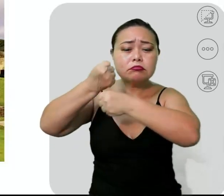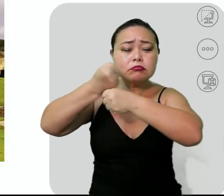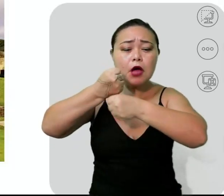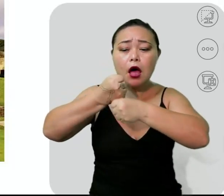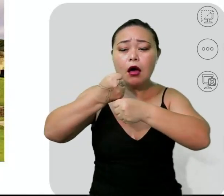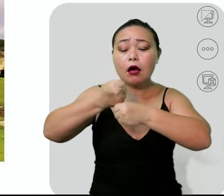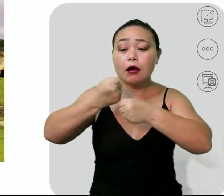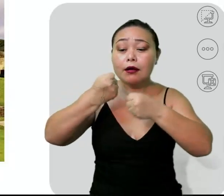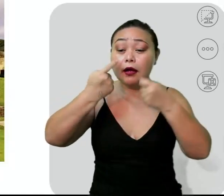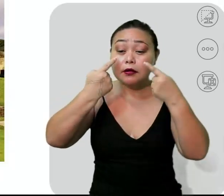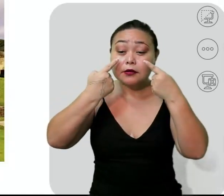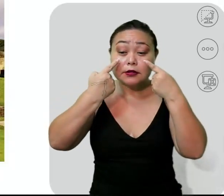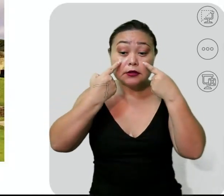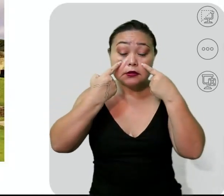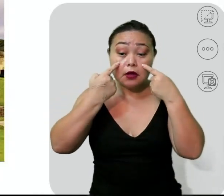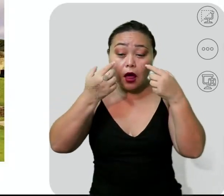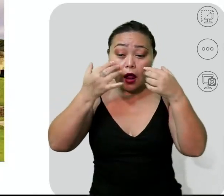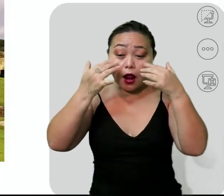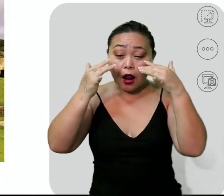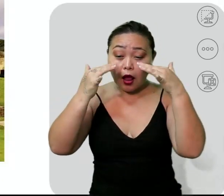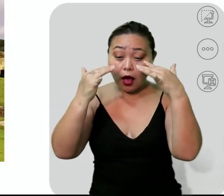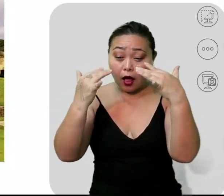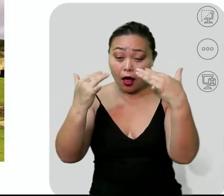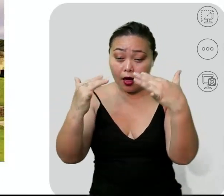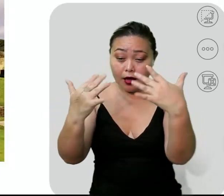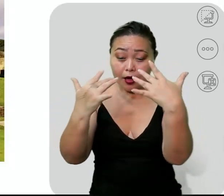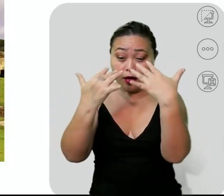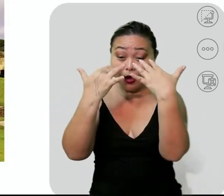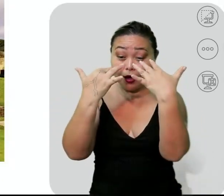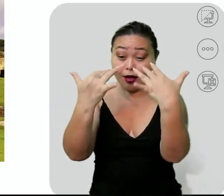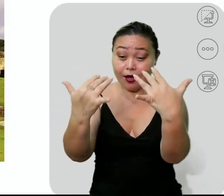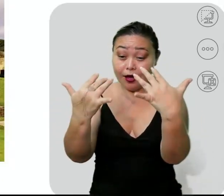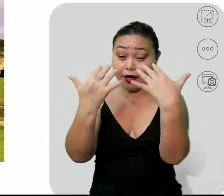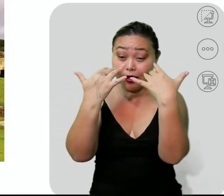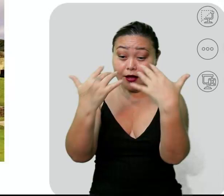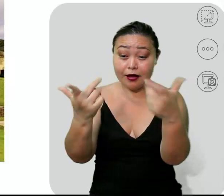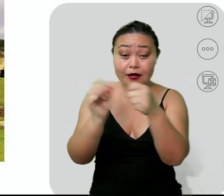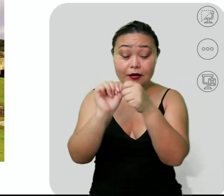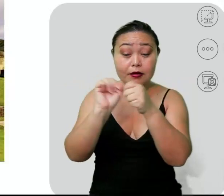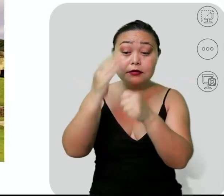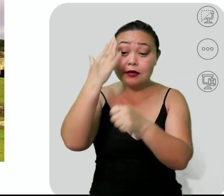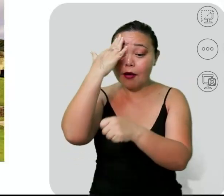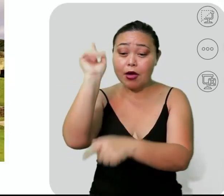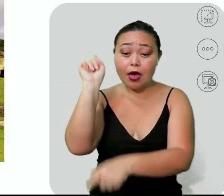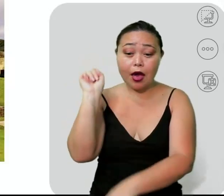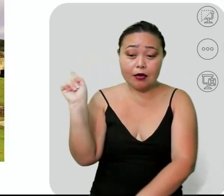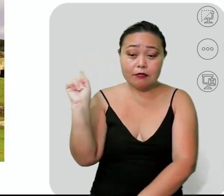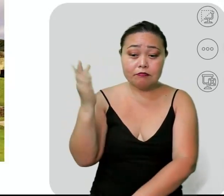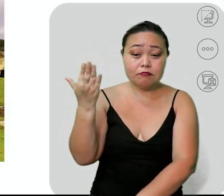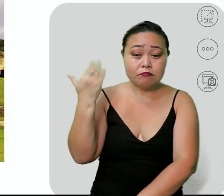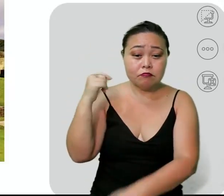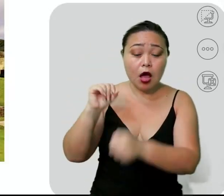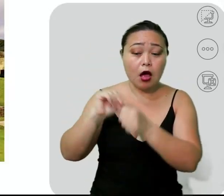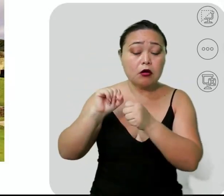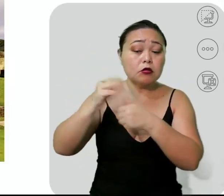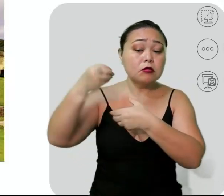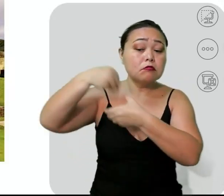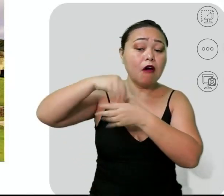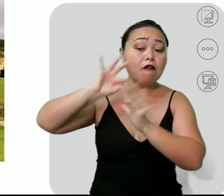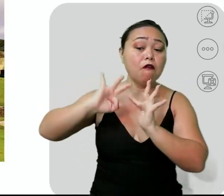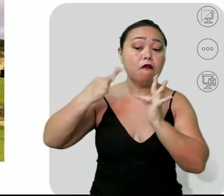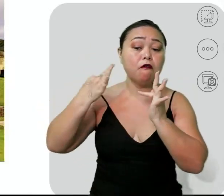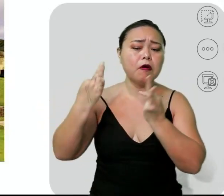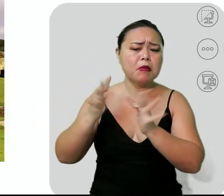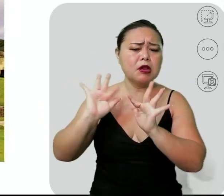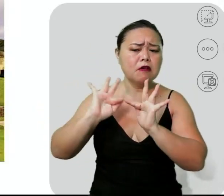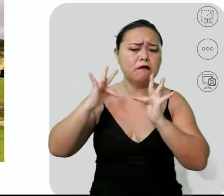de molhar os olhos, né? Assim, de alegria. Porque de saber que aqui atrás viviam famílias e mais